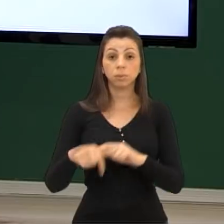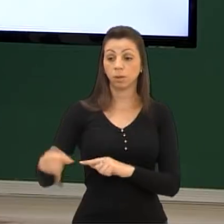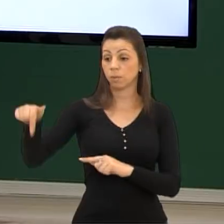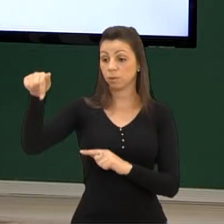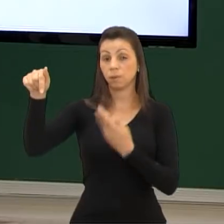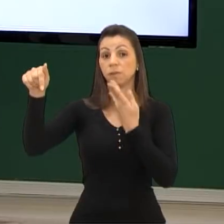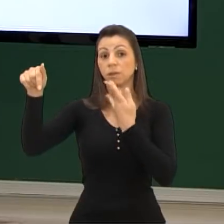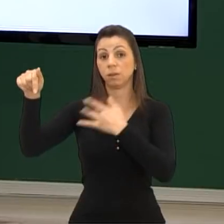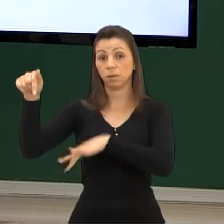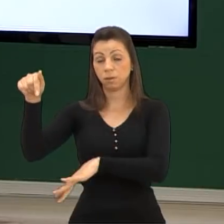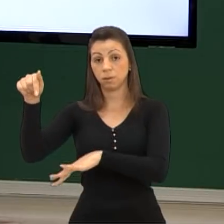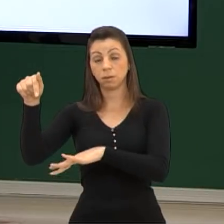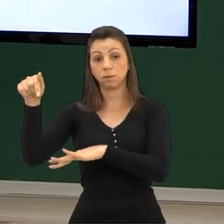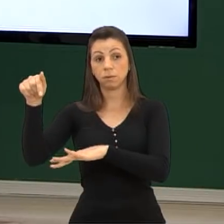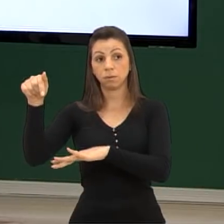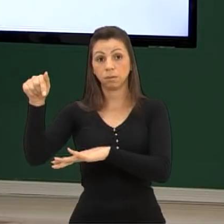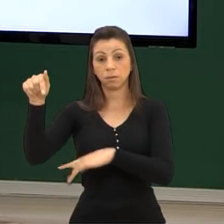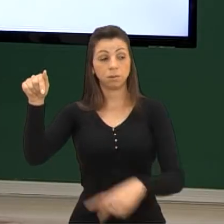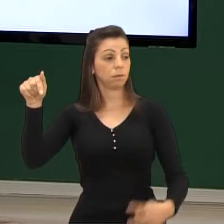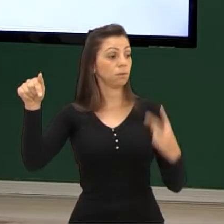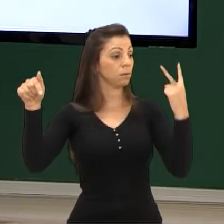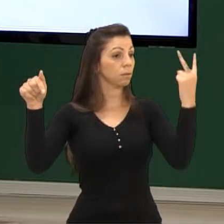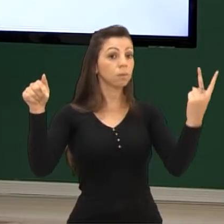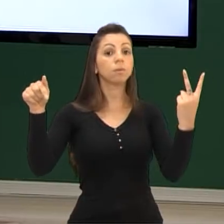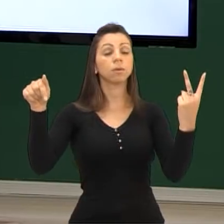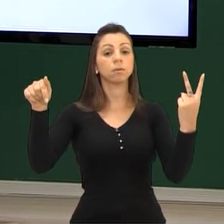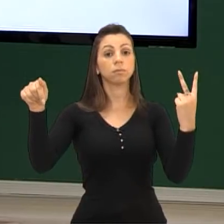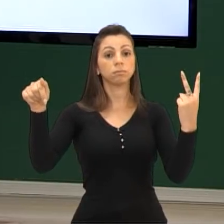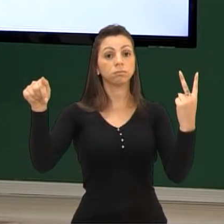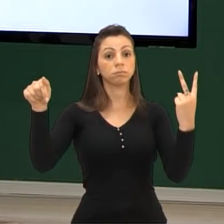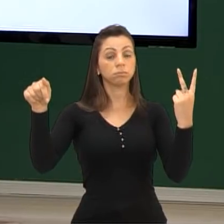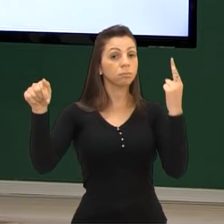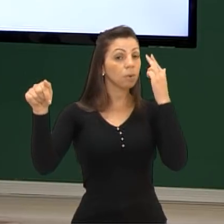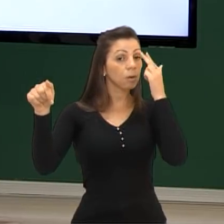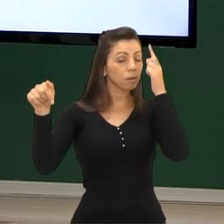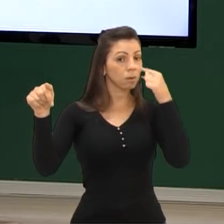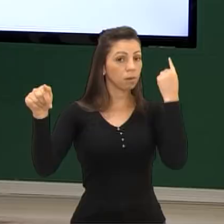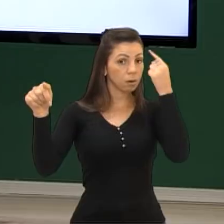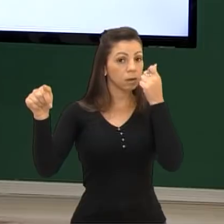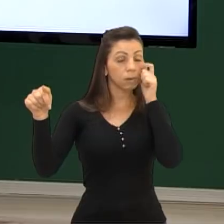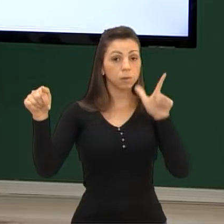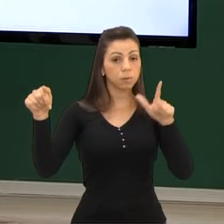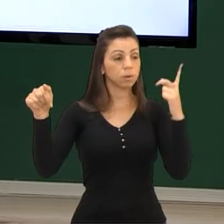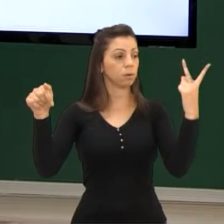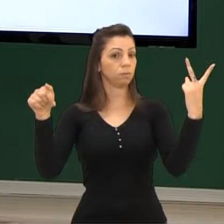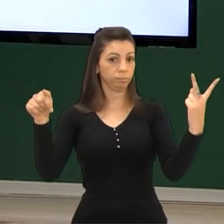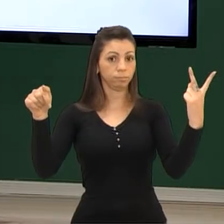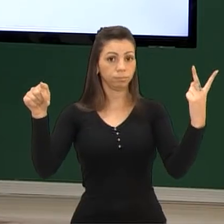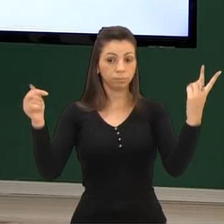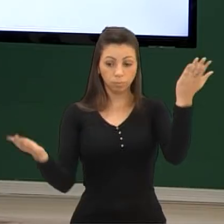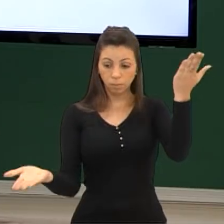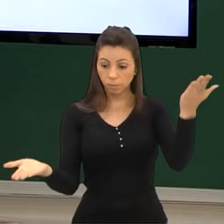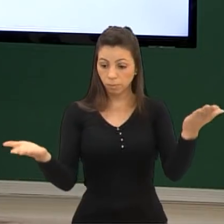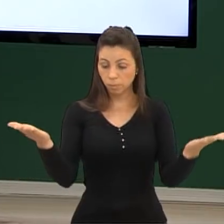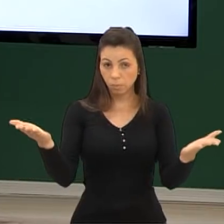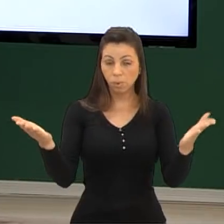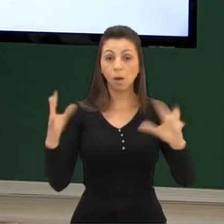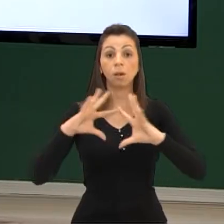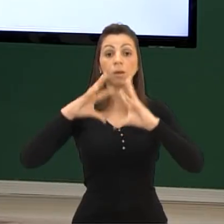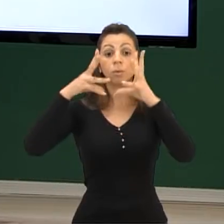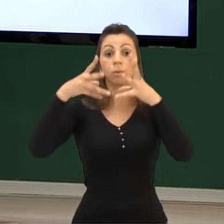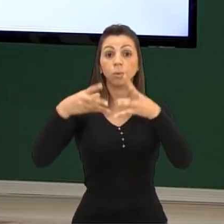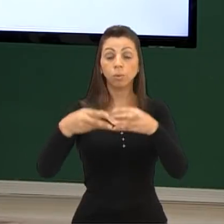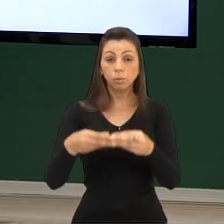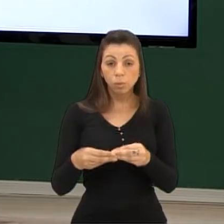7 crianças, 2 possuíam olhos azuis. E o total de 91 crianças,